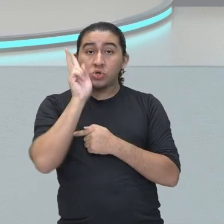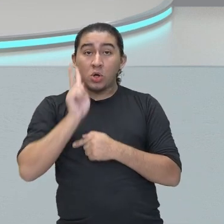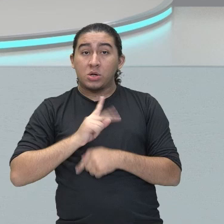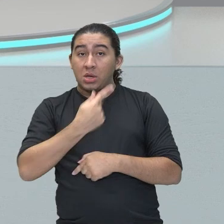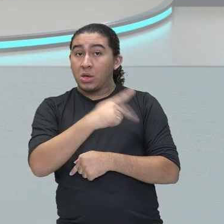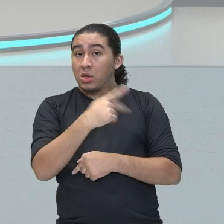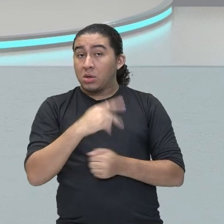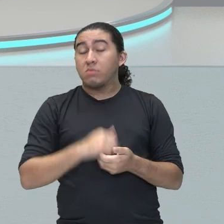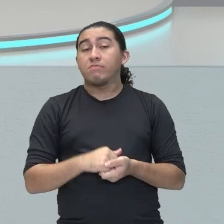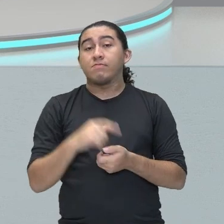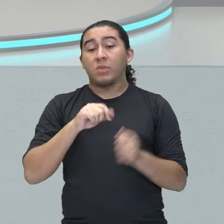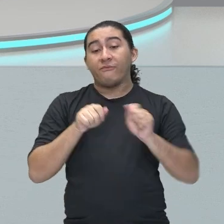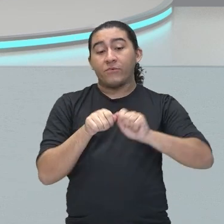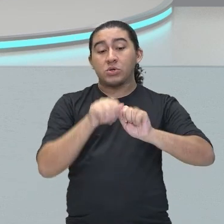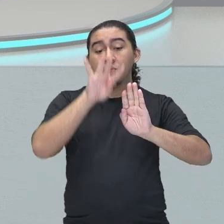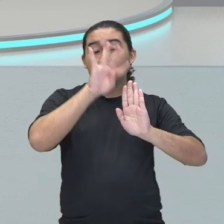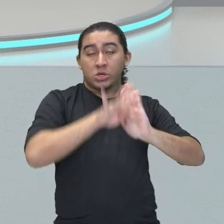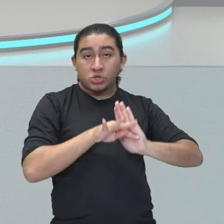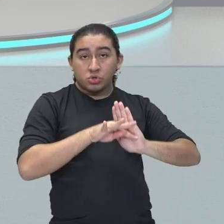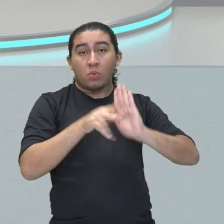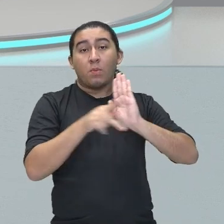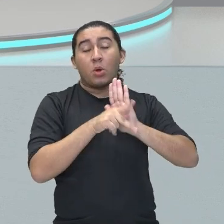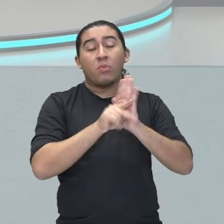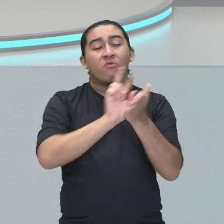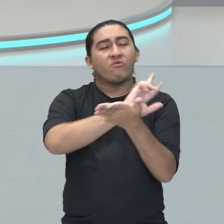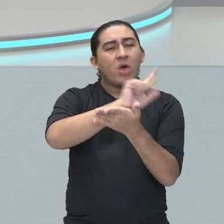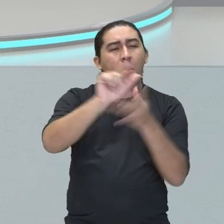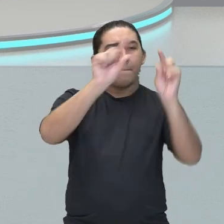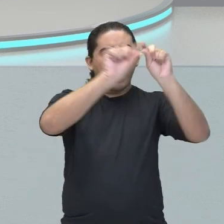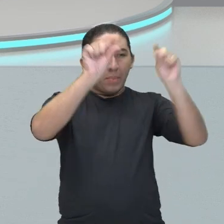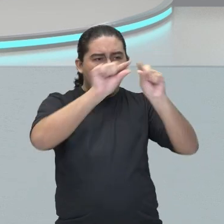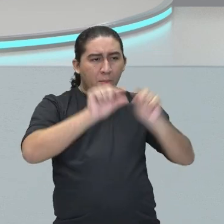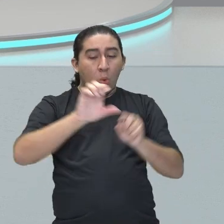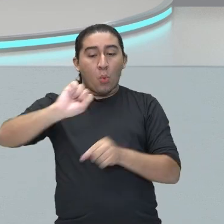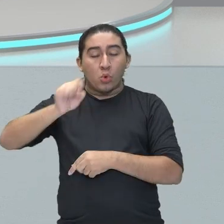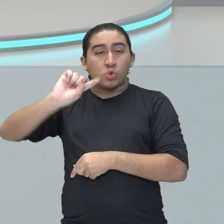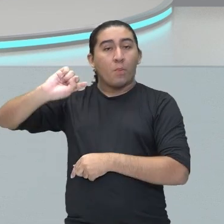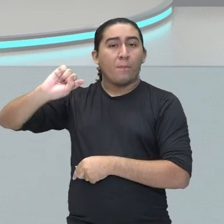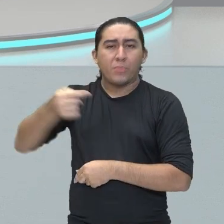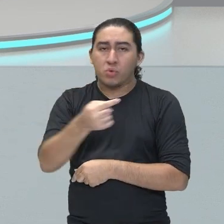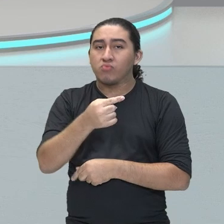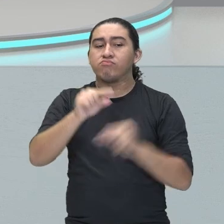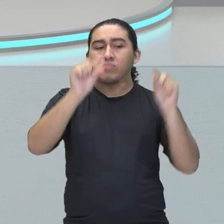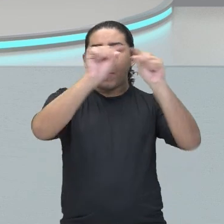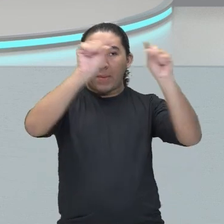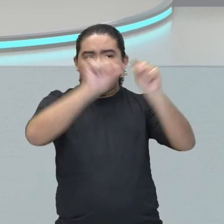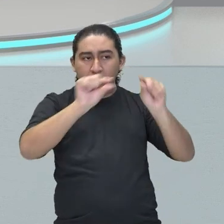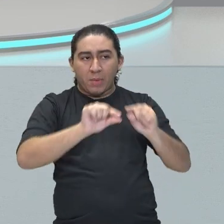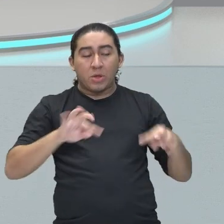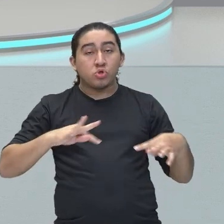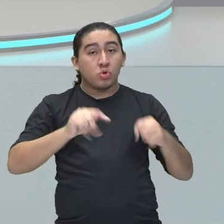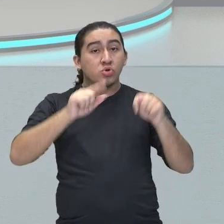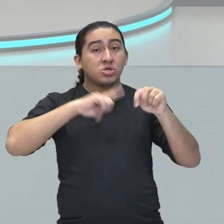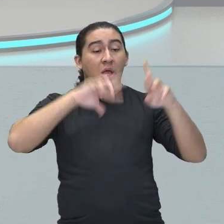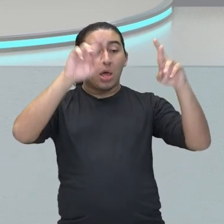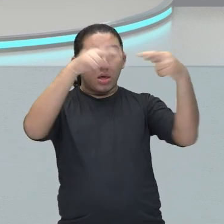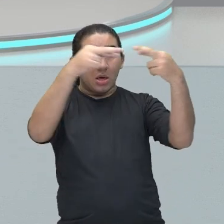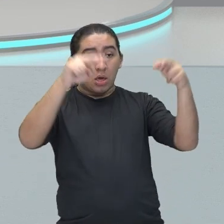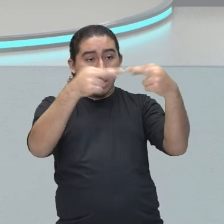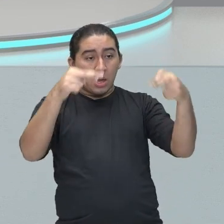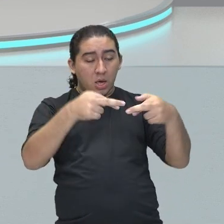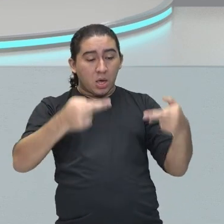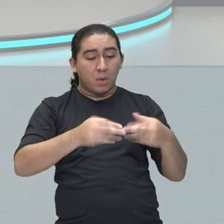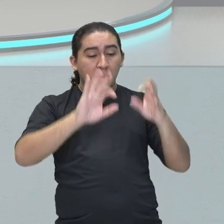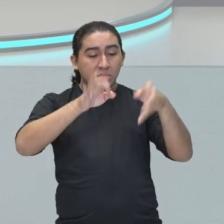ele fez uma epopeia com 8.800 e poucos versos, todos com as sílabas métricas e